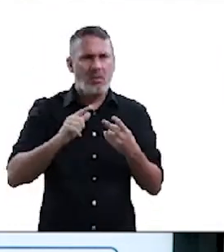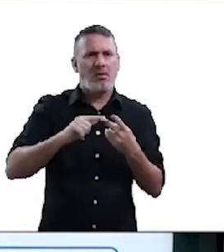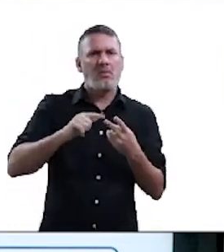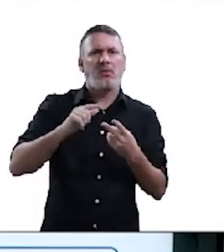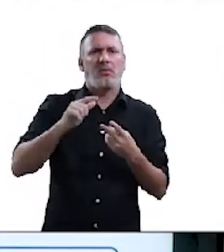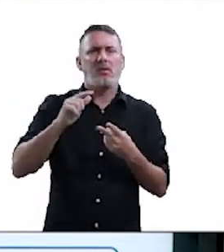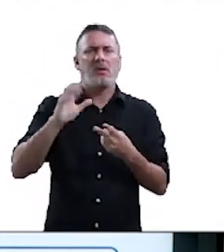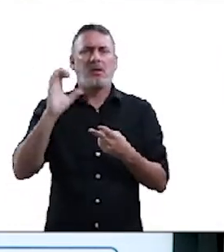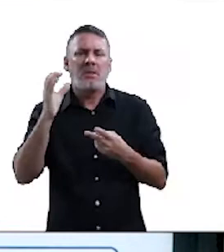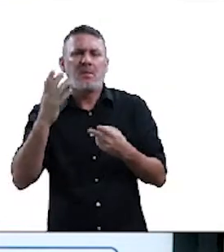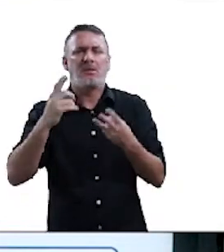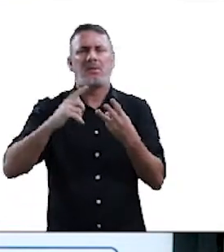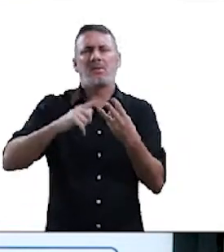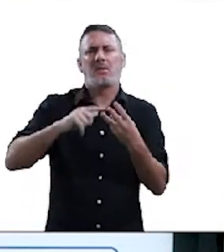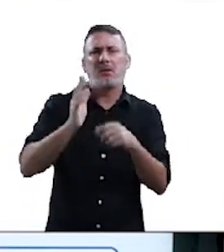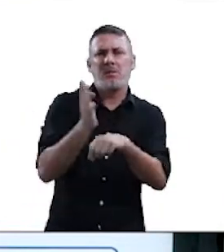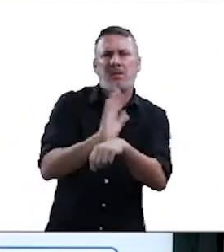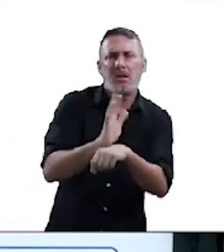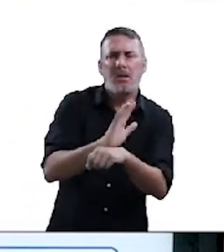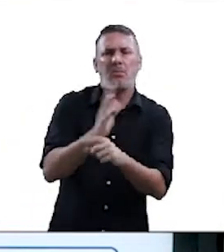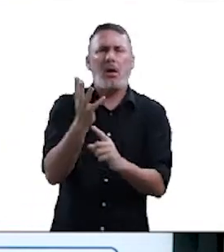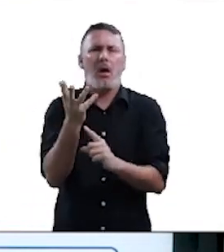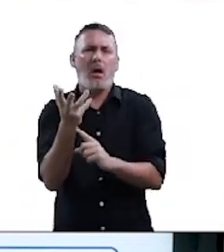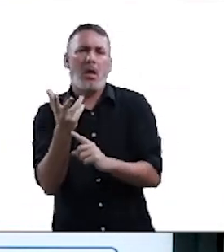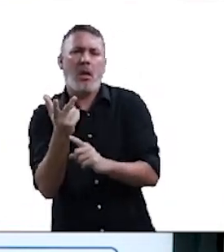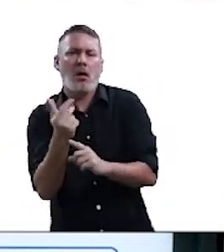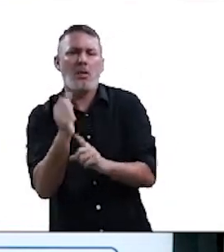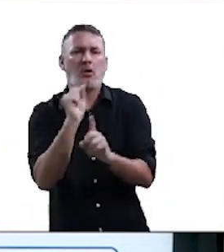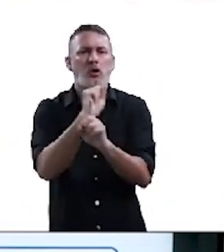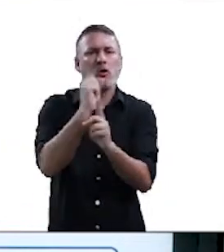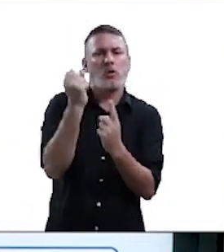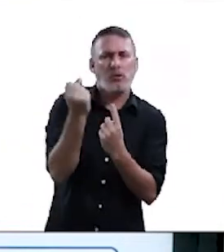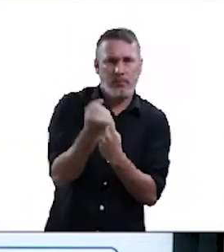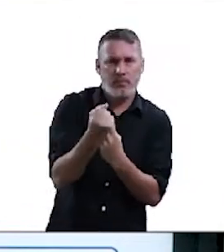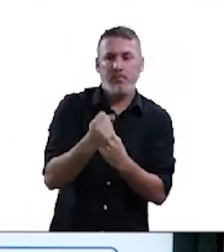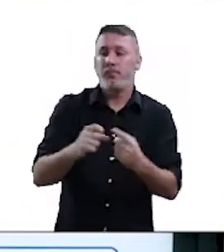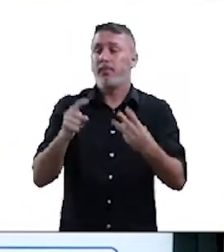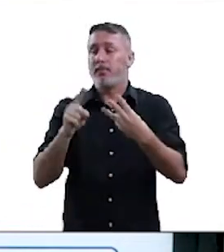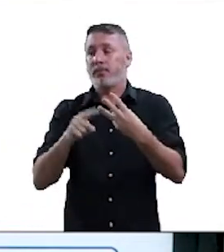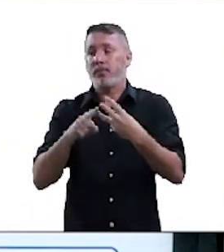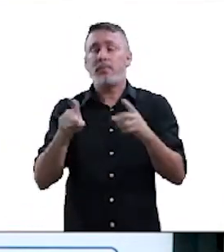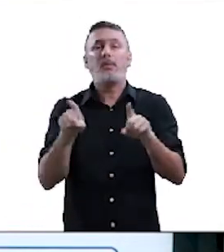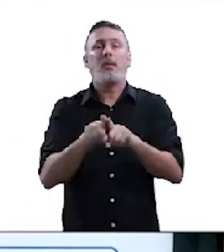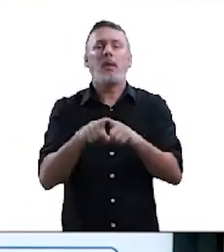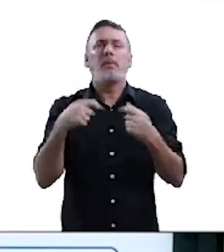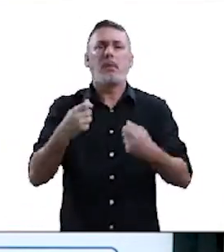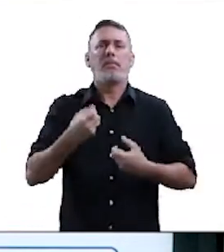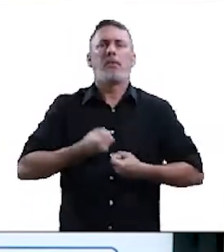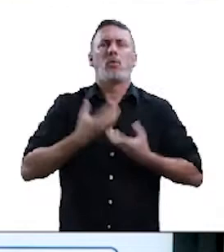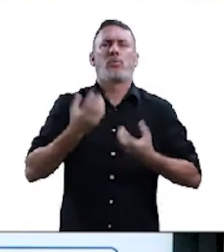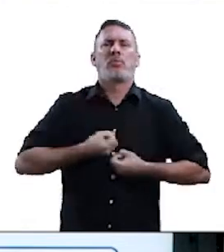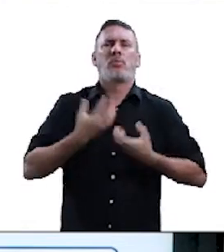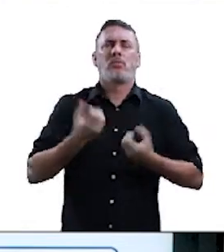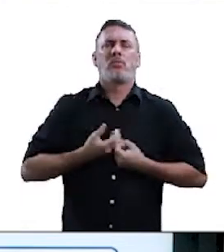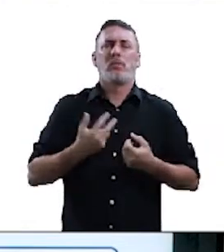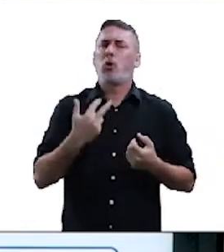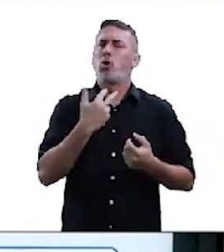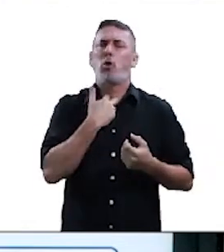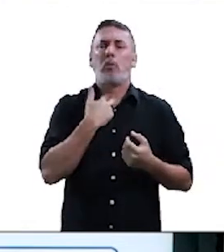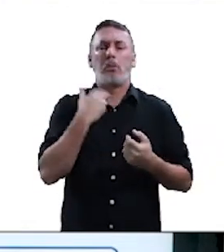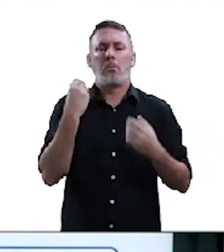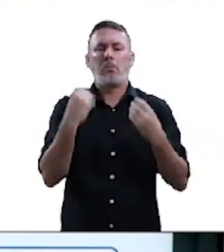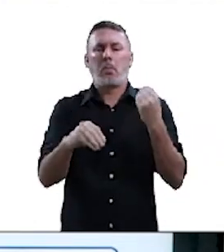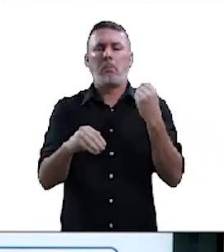a arte, cinema. Ok? E ele precisa ser produtivo. Ele não precisa estar ali solto. E quando ele